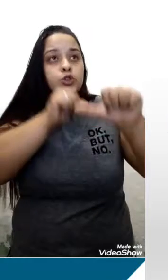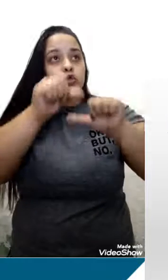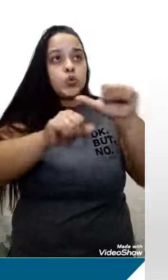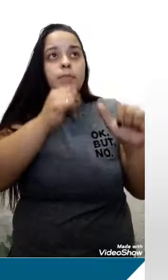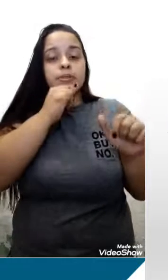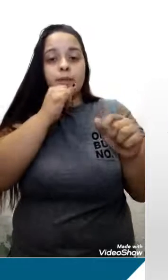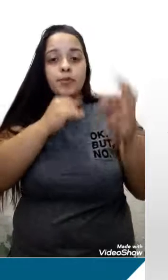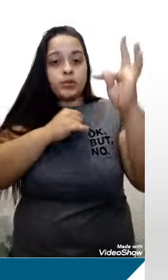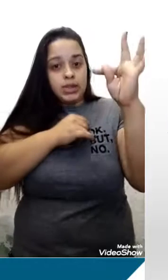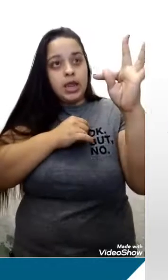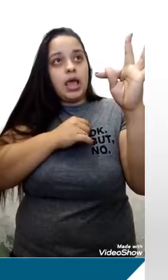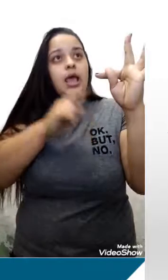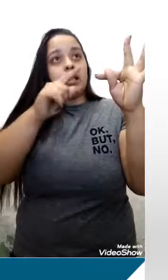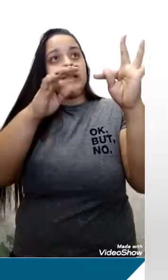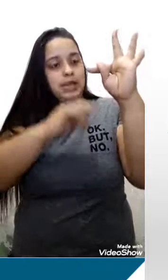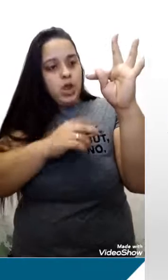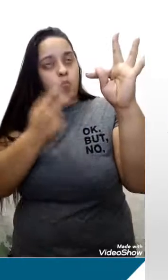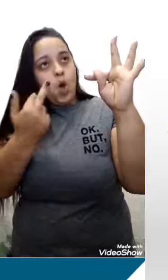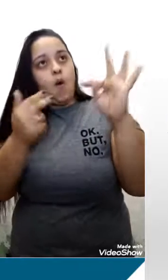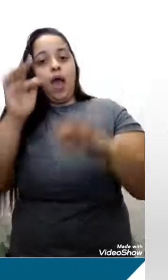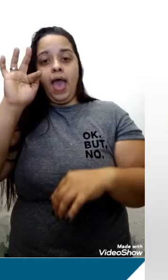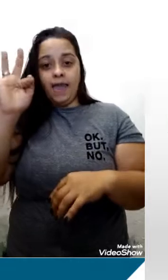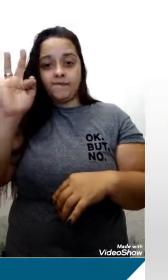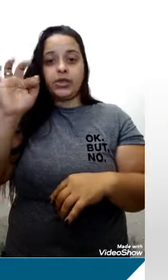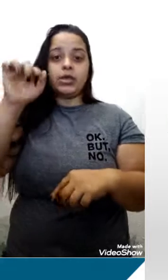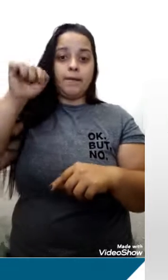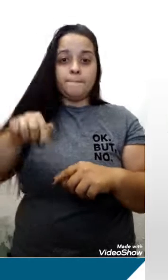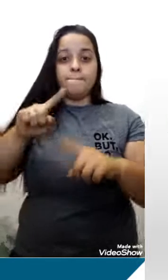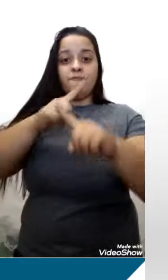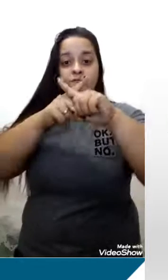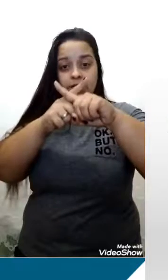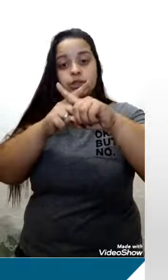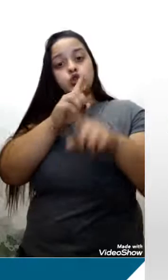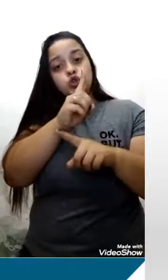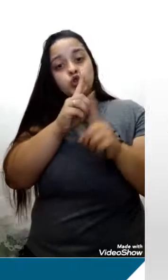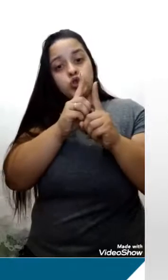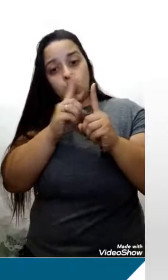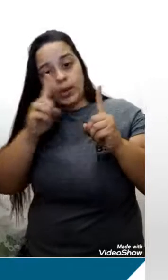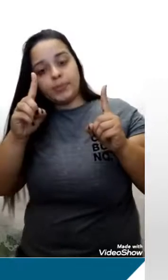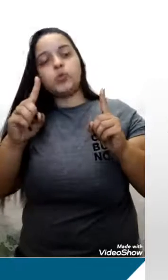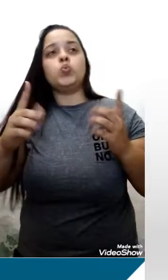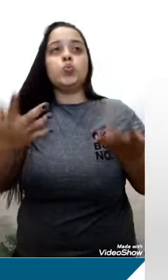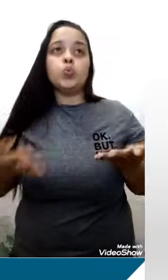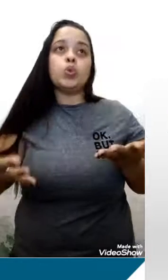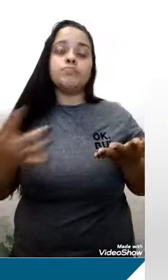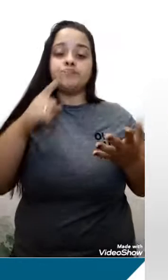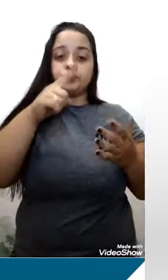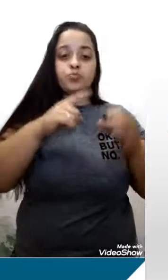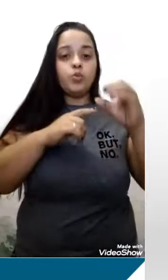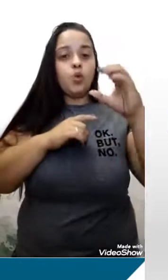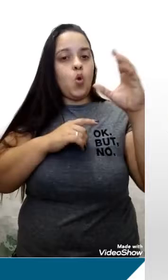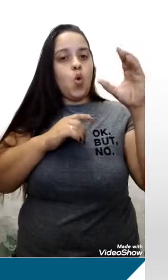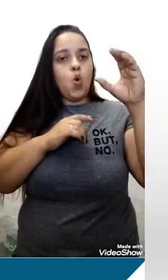substituindo na fórmula do trabalho, nós temos que trabalho é igual a força vezes o deslocamento. Como o cosseno